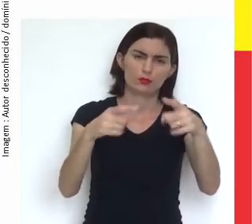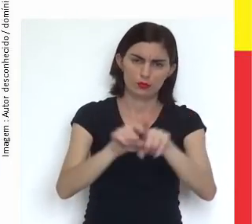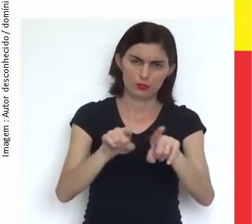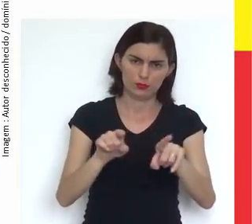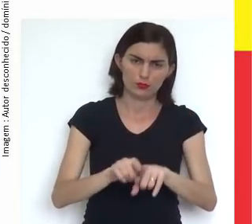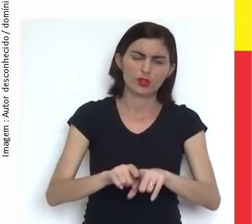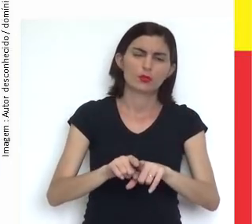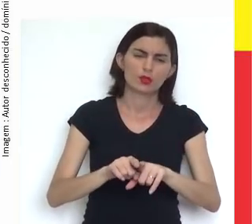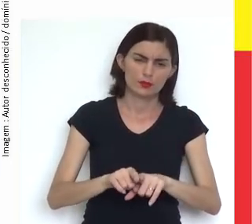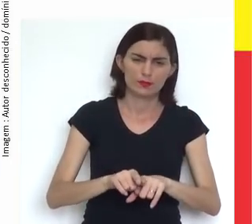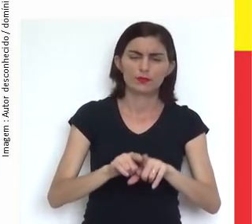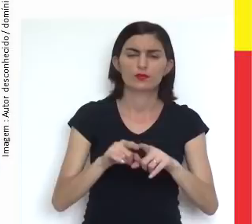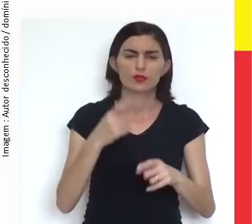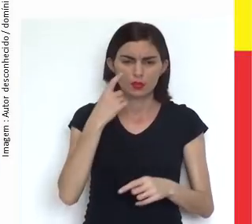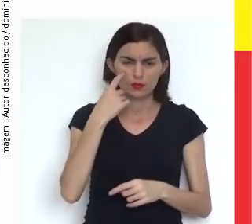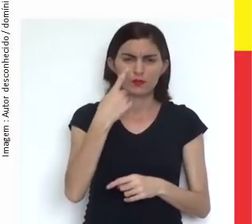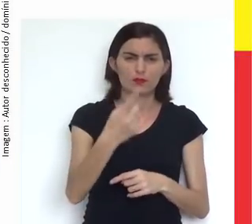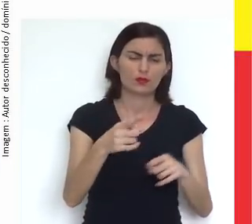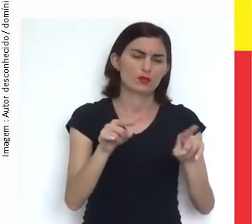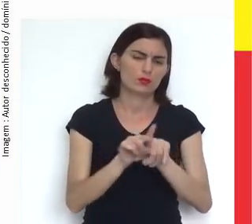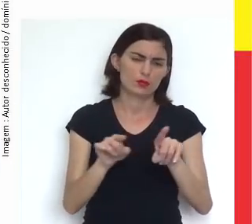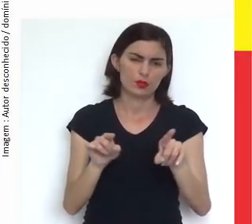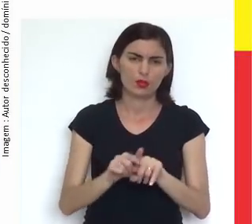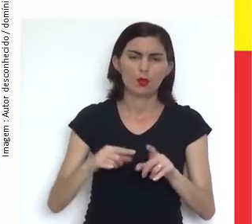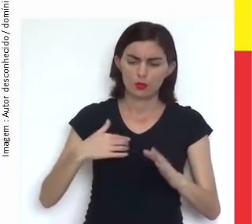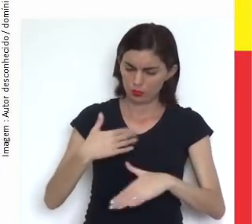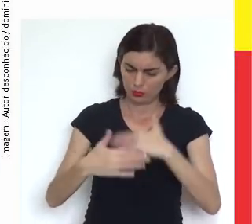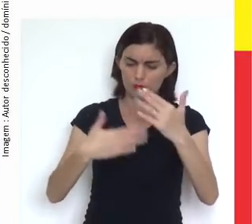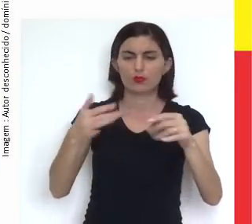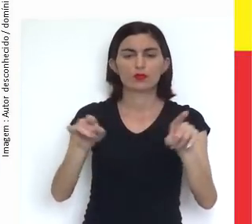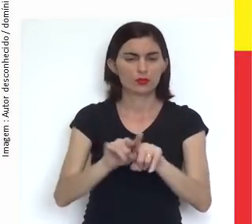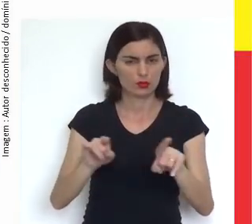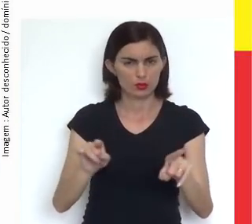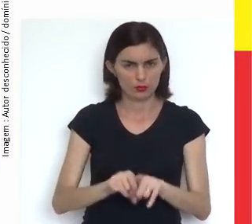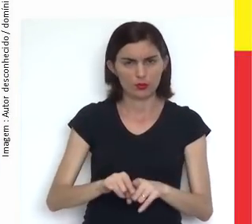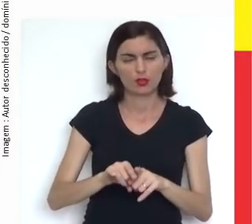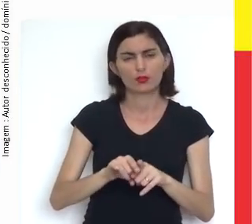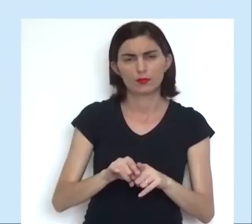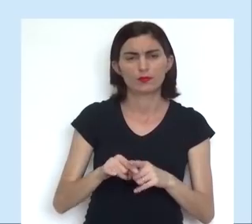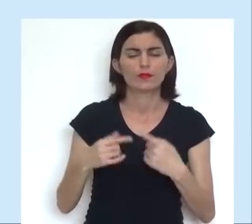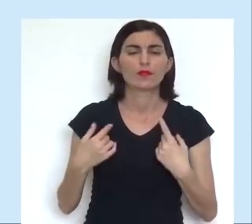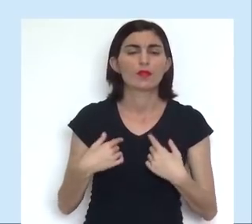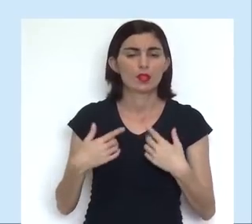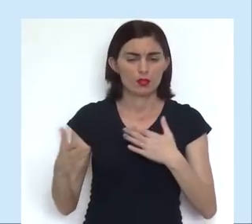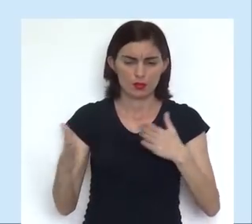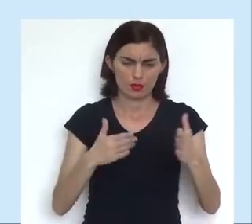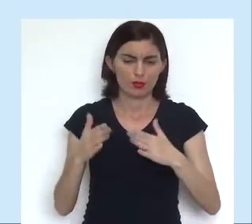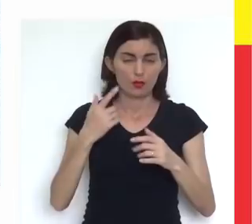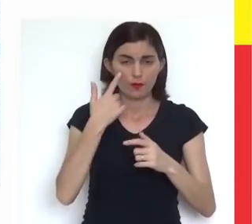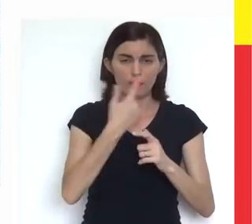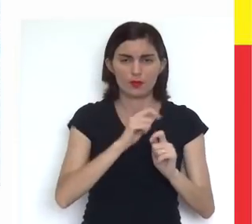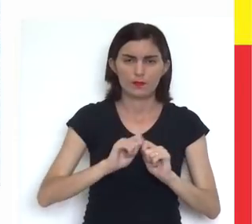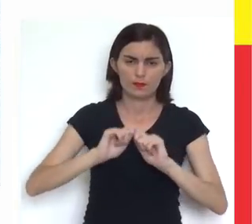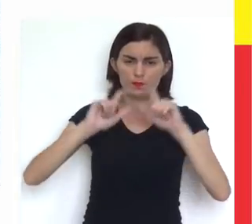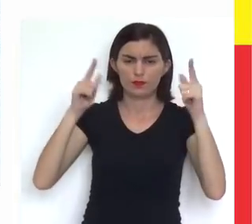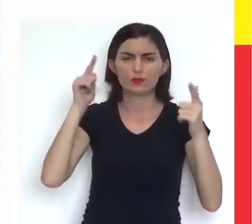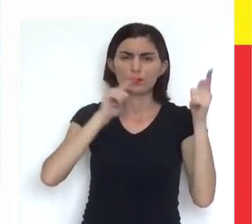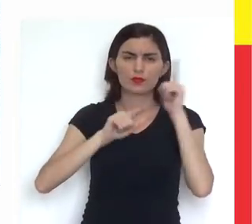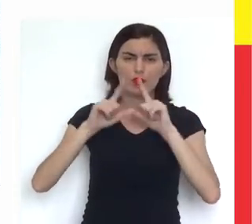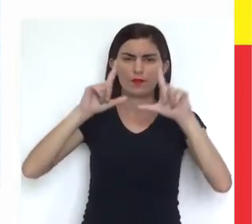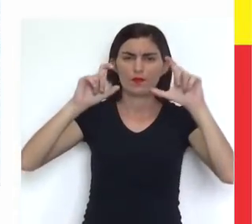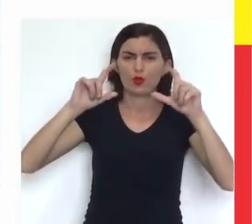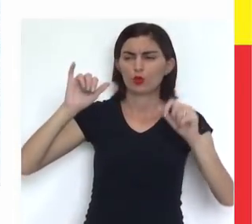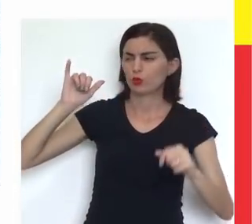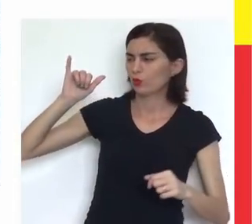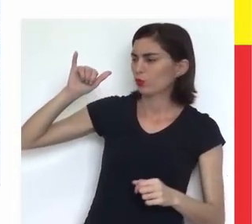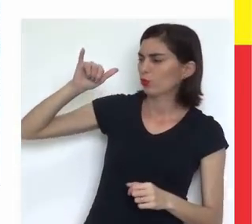ferramenta de transporte para a guerra, e a gente vai ver que evolui também a linha aérea. Nessa próxima imagem vocês conseguem ver a